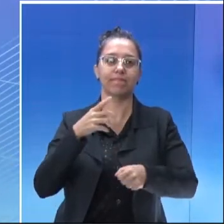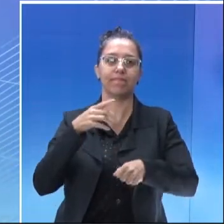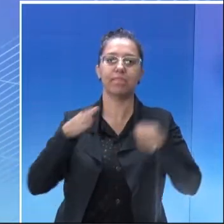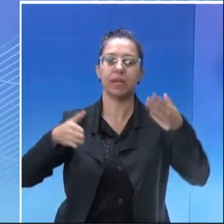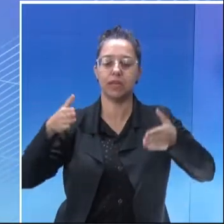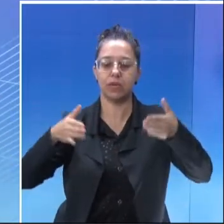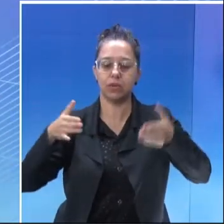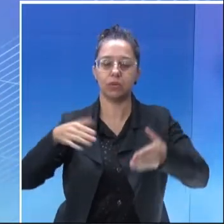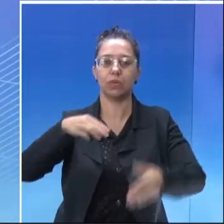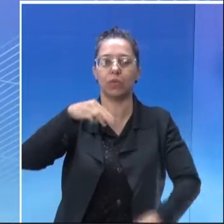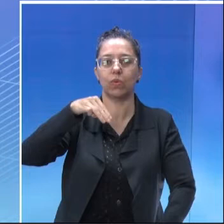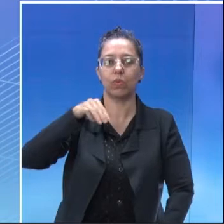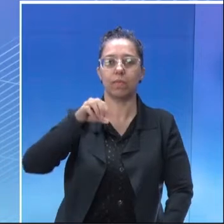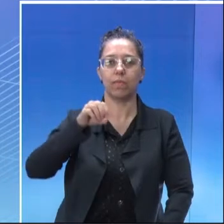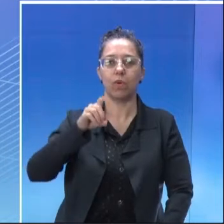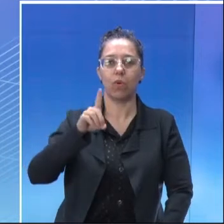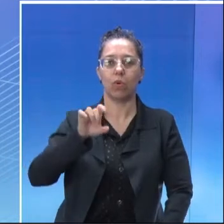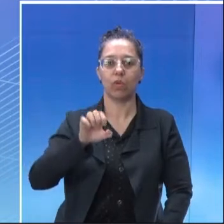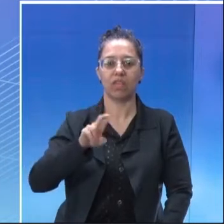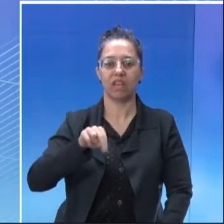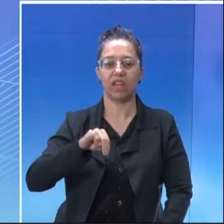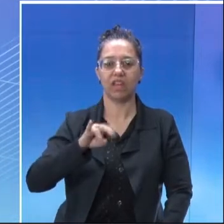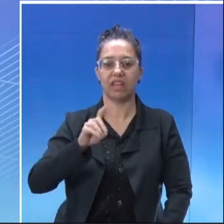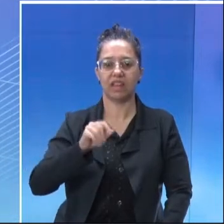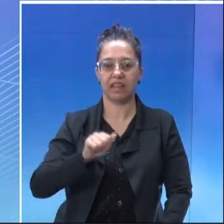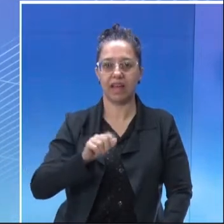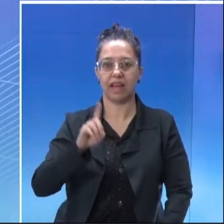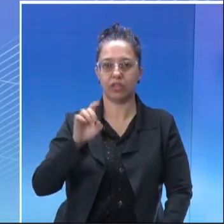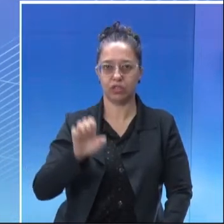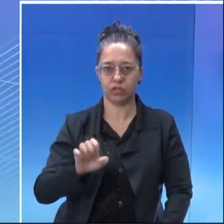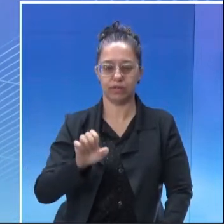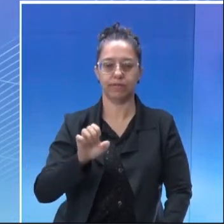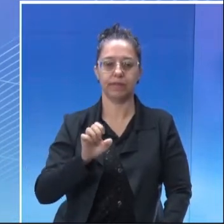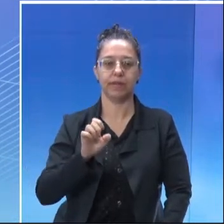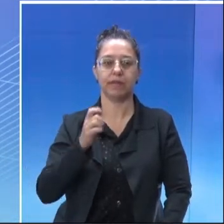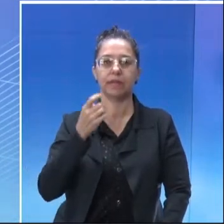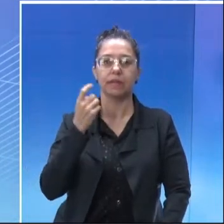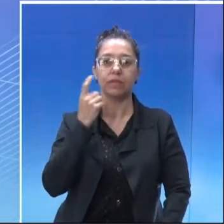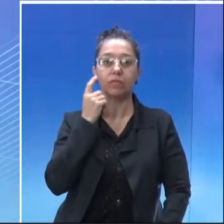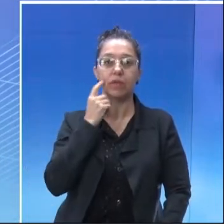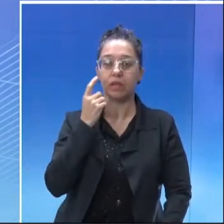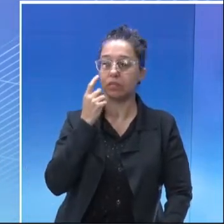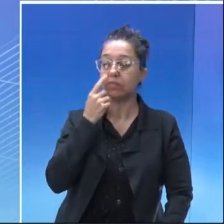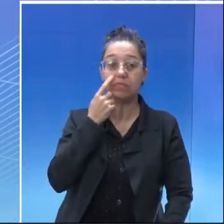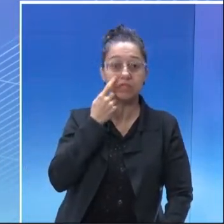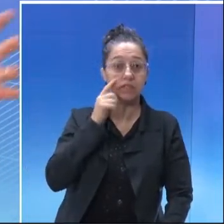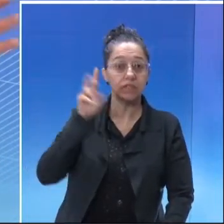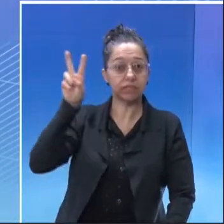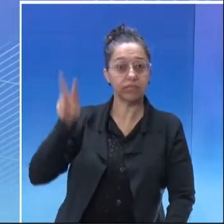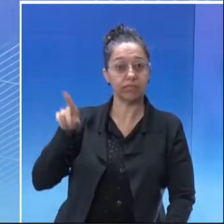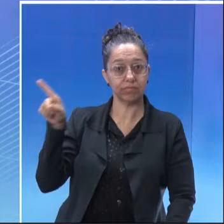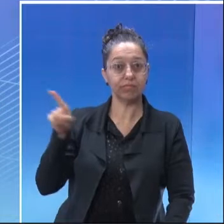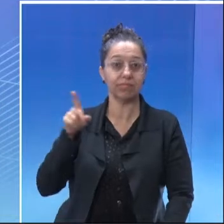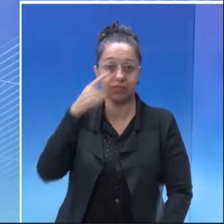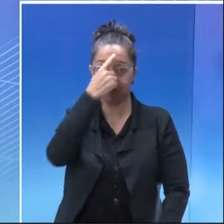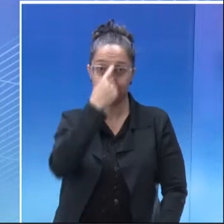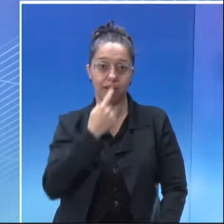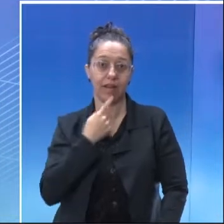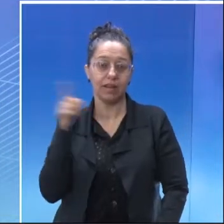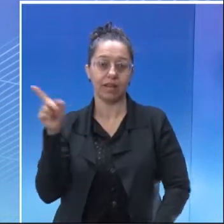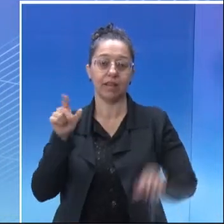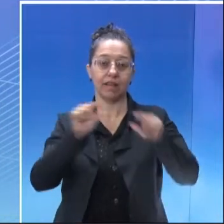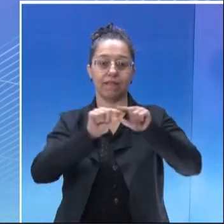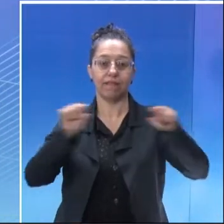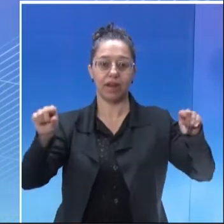como modernidade e falar sobre esse grande filósofo, olha a cara dele aí, René Descartes. E tem uma frase